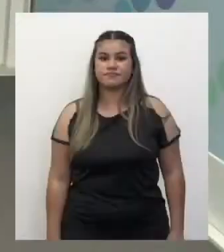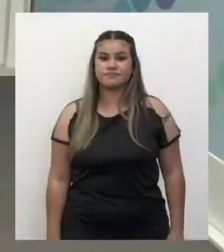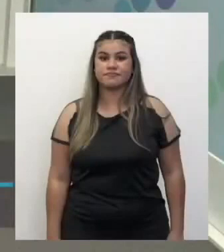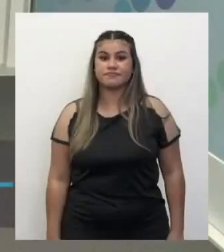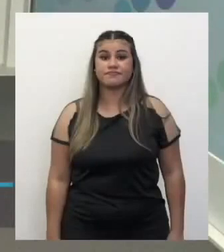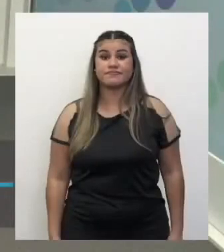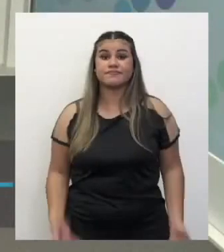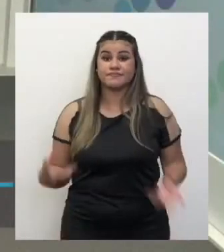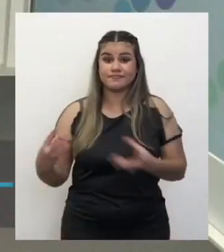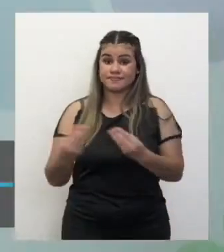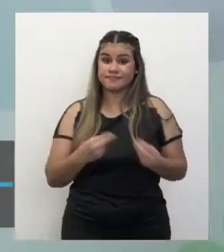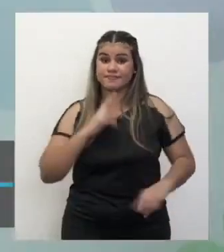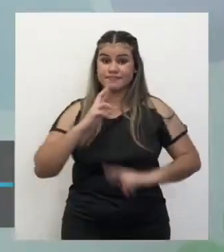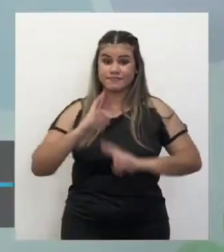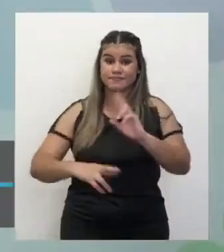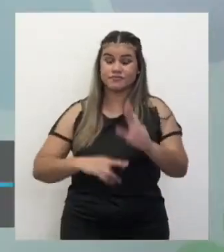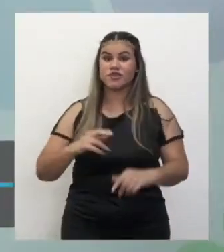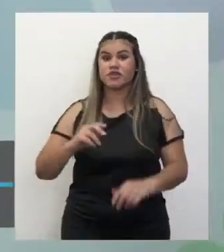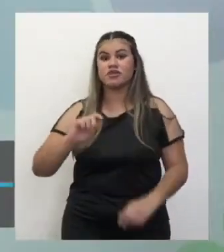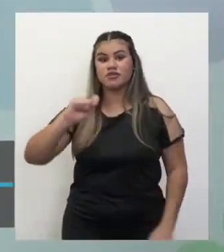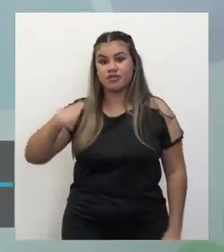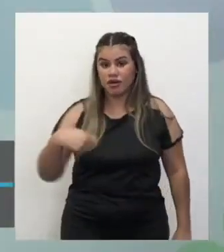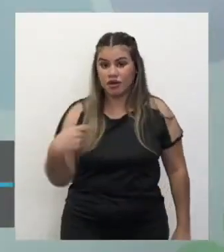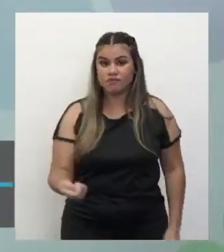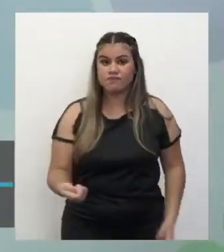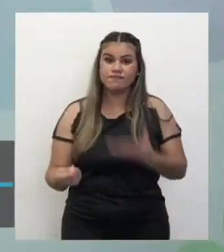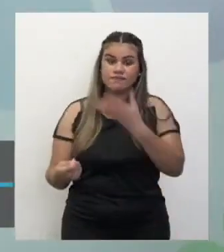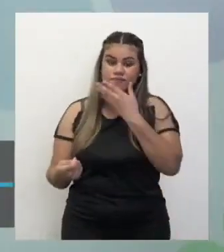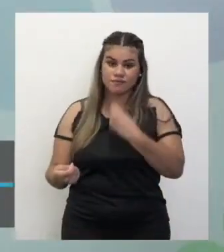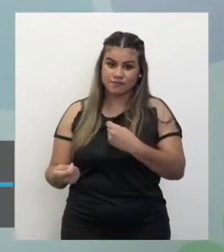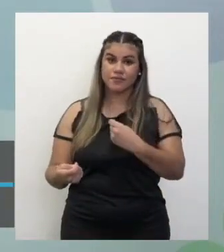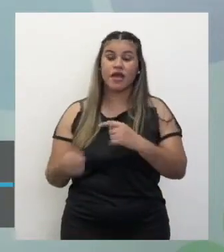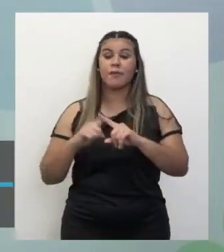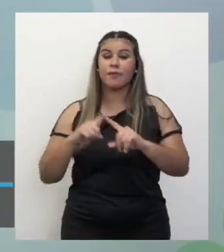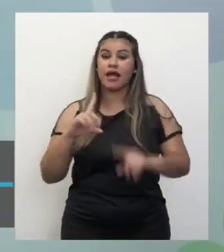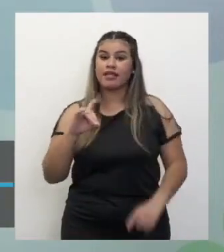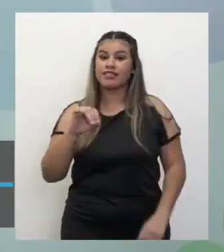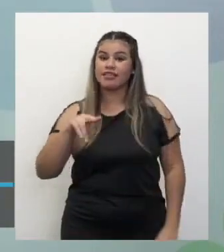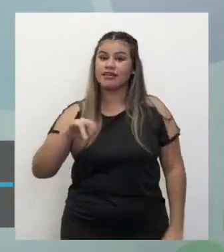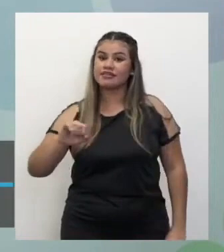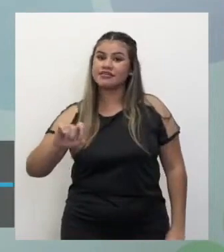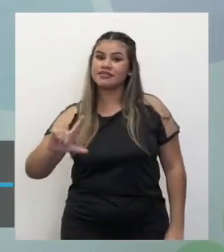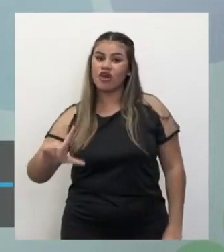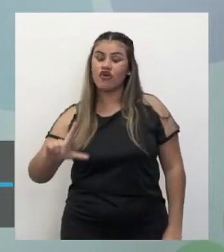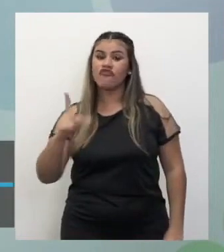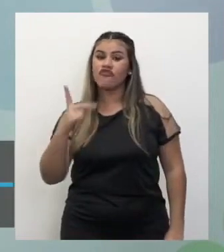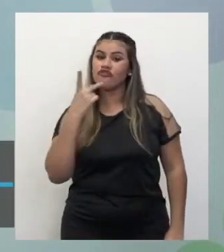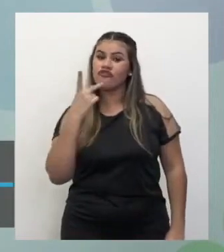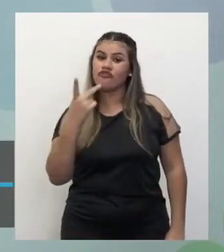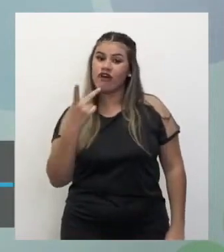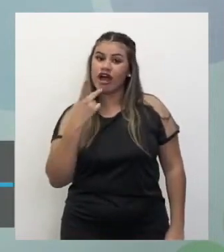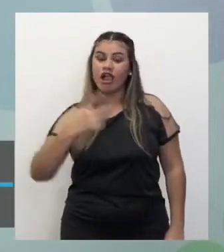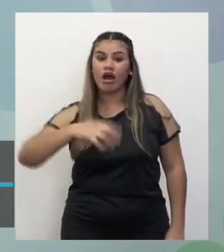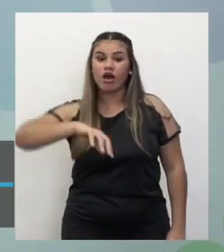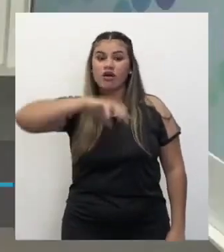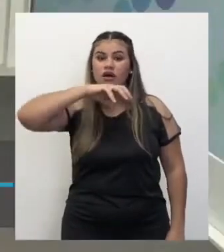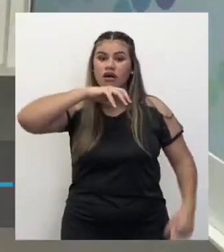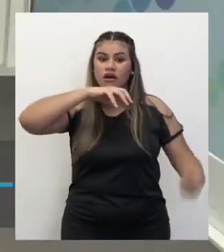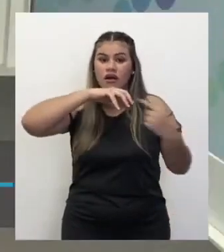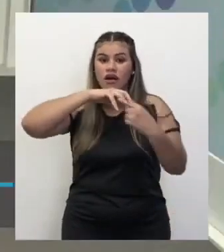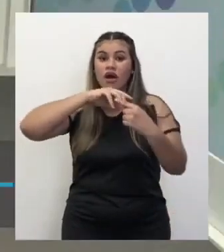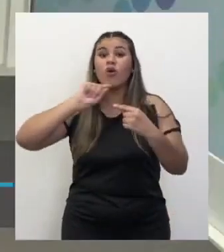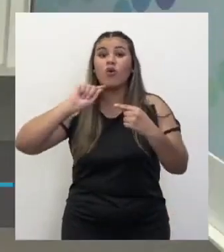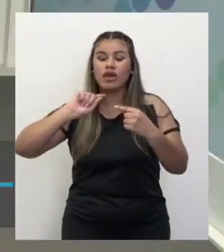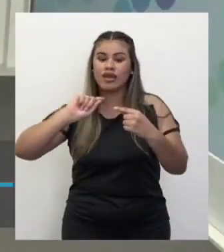A maioria respondeu homem, né? Mas eu gostei também da resposta do Daniel, que ele fala, esse bicho é um ser humano. Então, né? Note